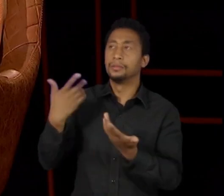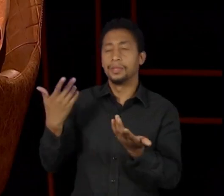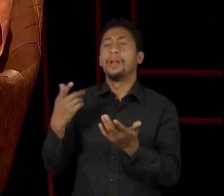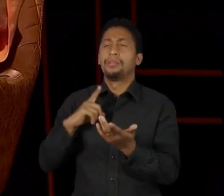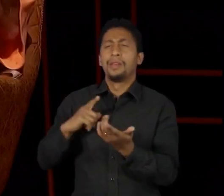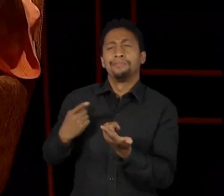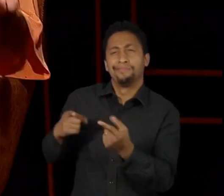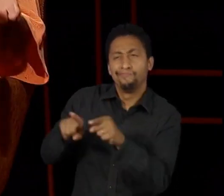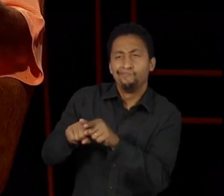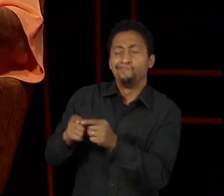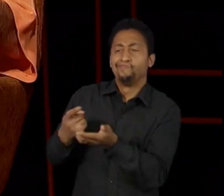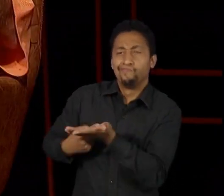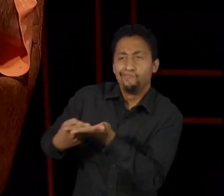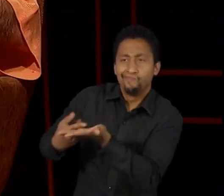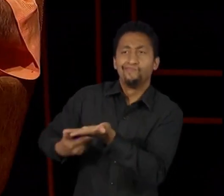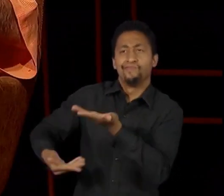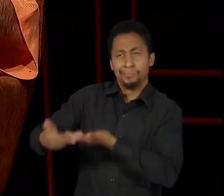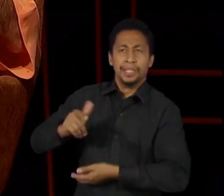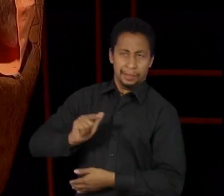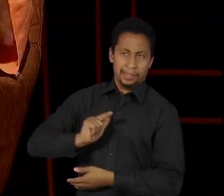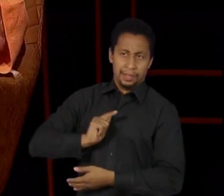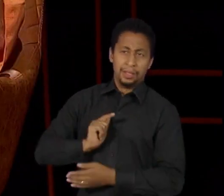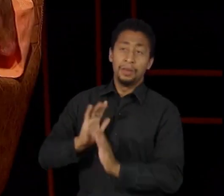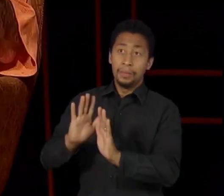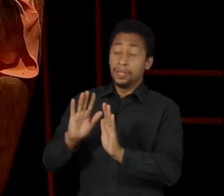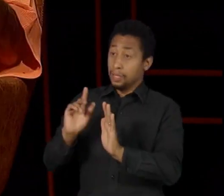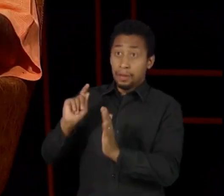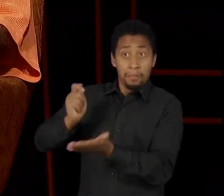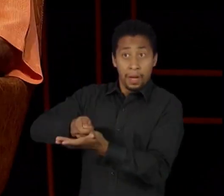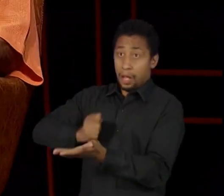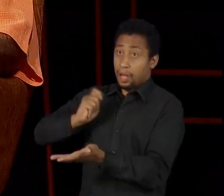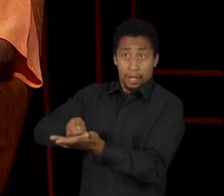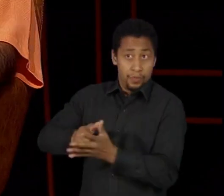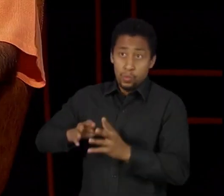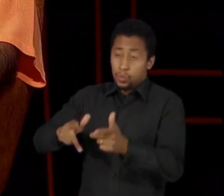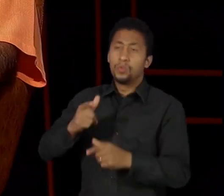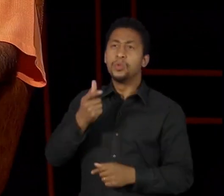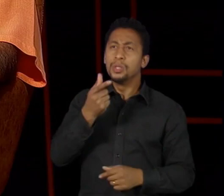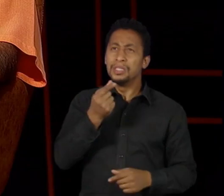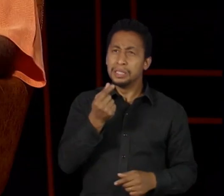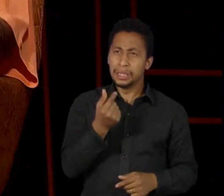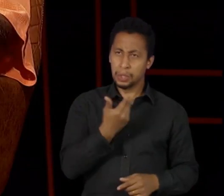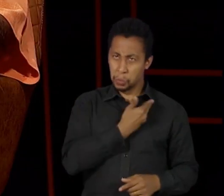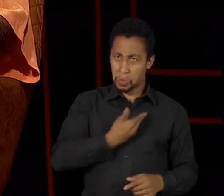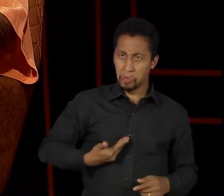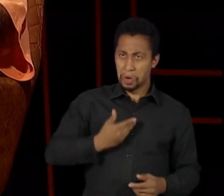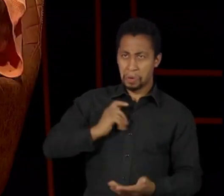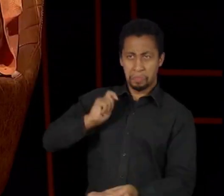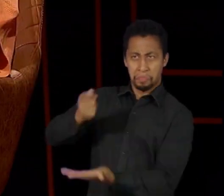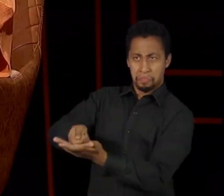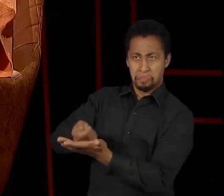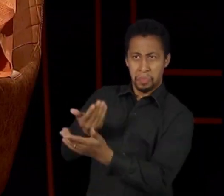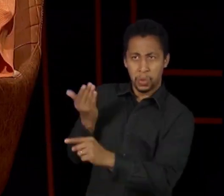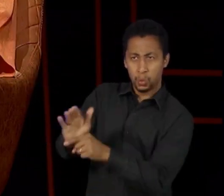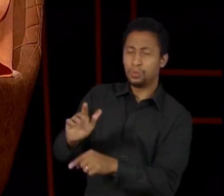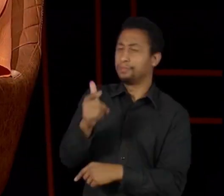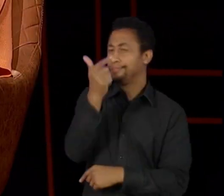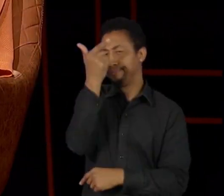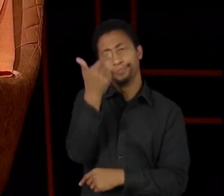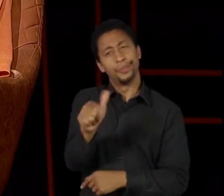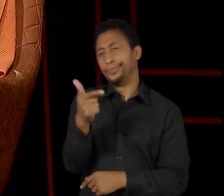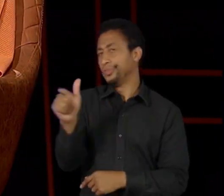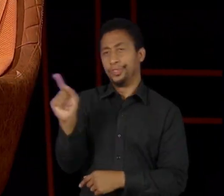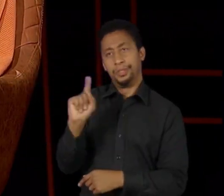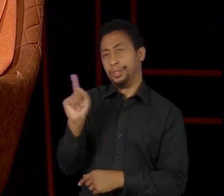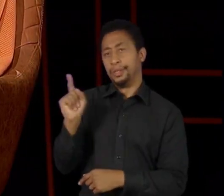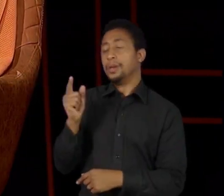tem as coisas, evidentemente, mas não tinha dinheiro público, por exemplo, na parada, entendeu? Era a grana